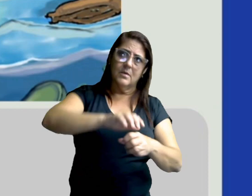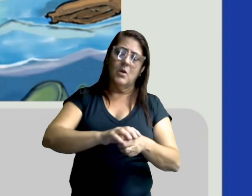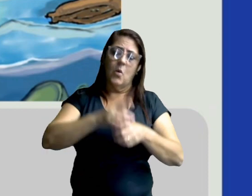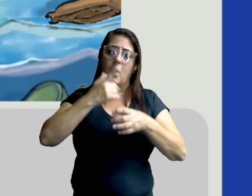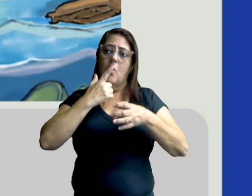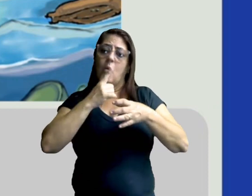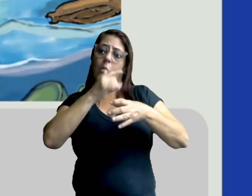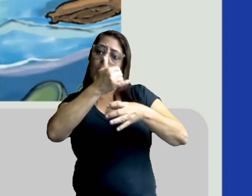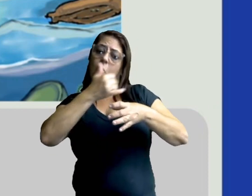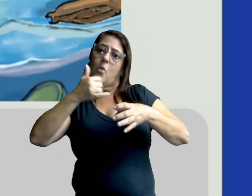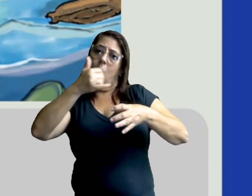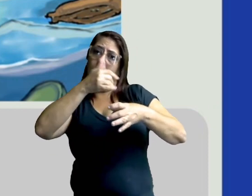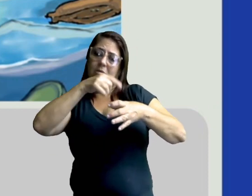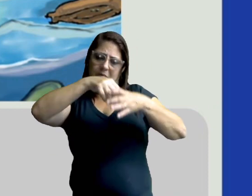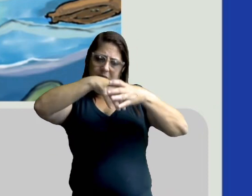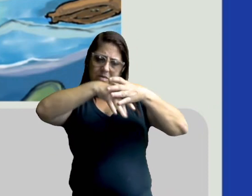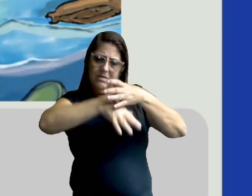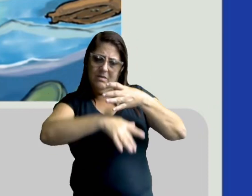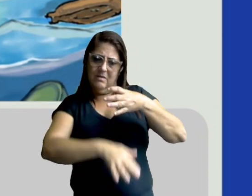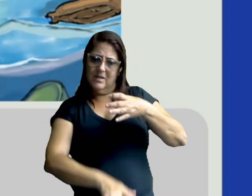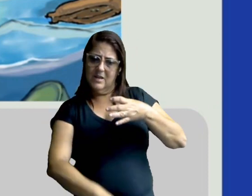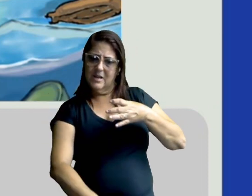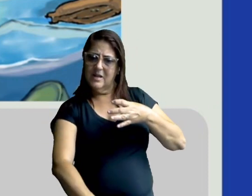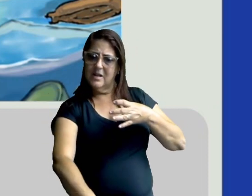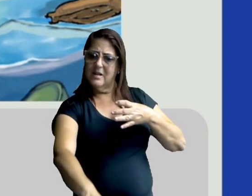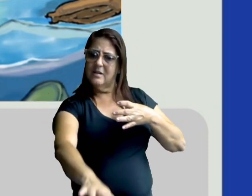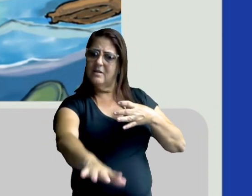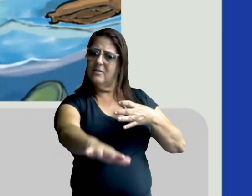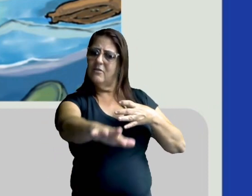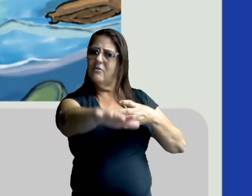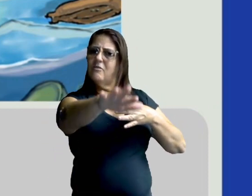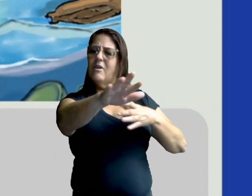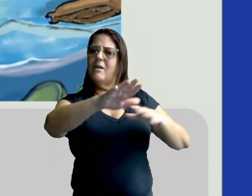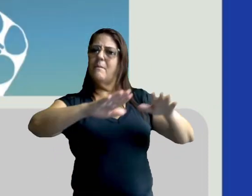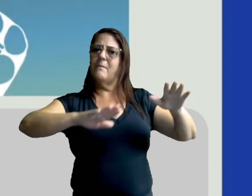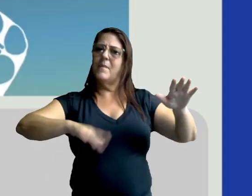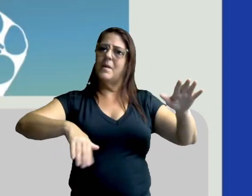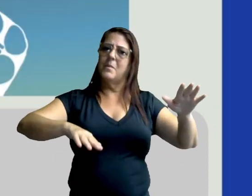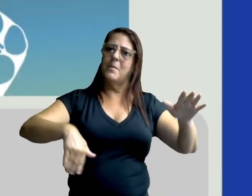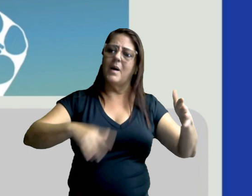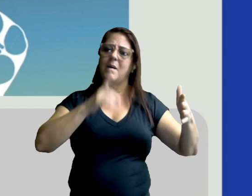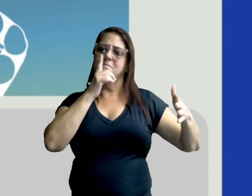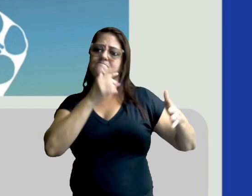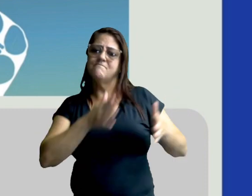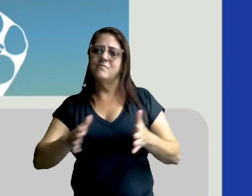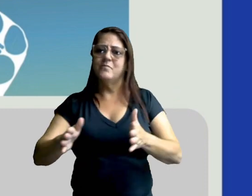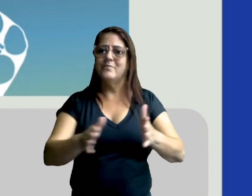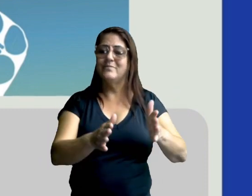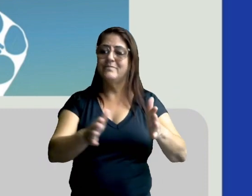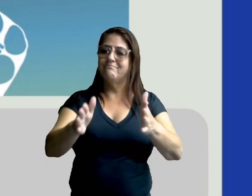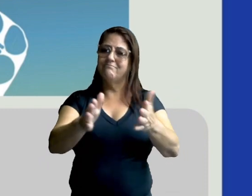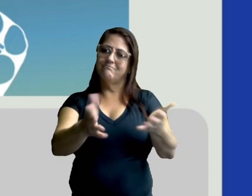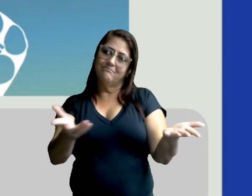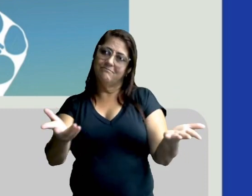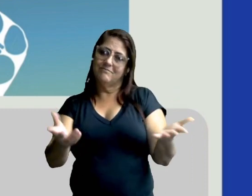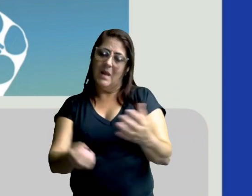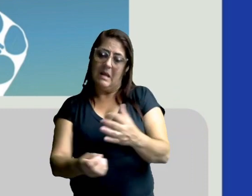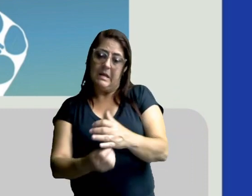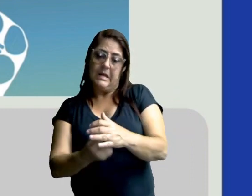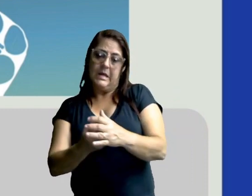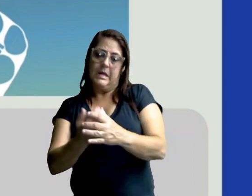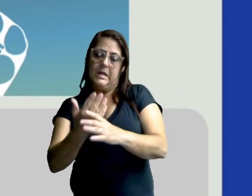Esse óleo vai pelo esgoto e ele acaba indo para o mar ou para os rios. E sabe o que acontece? Ele cria ali